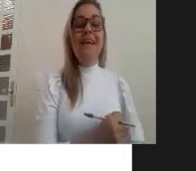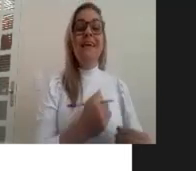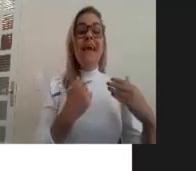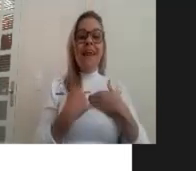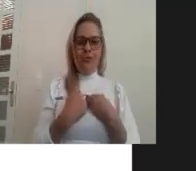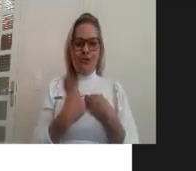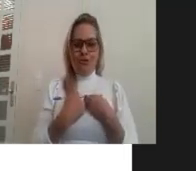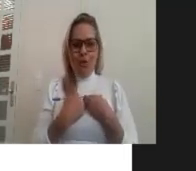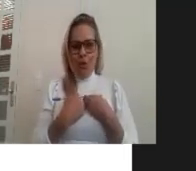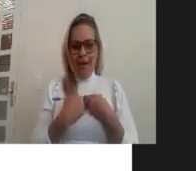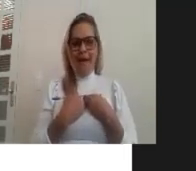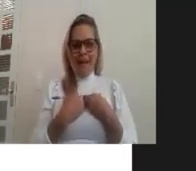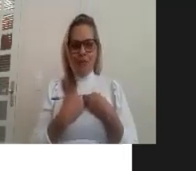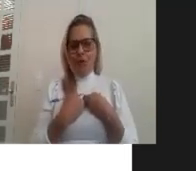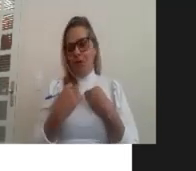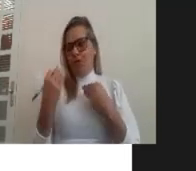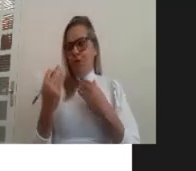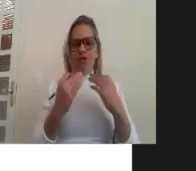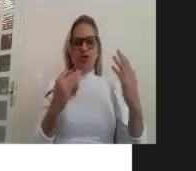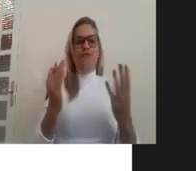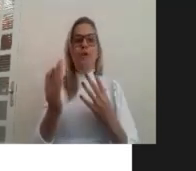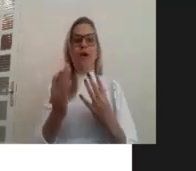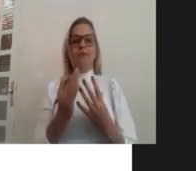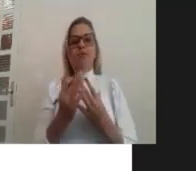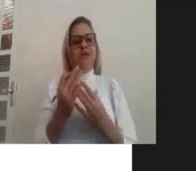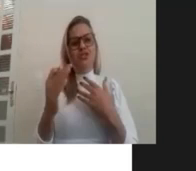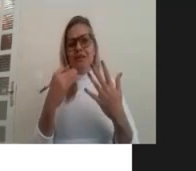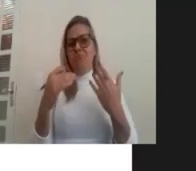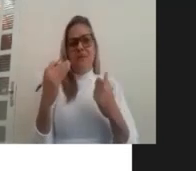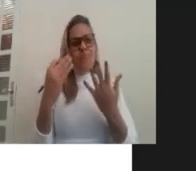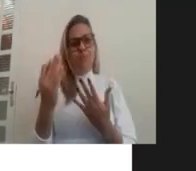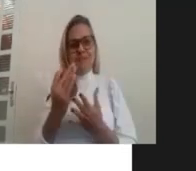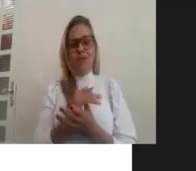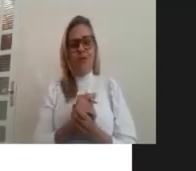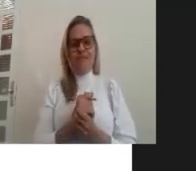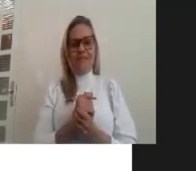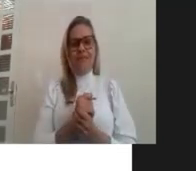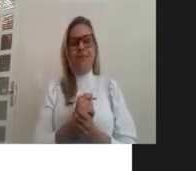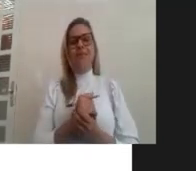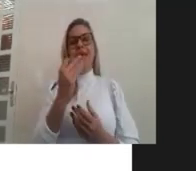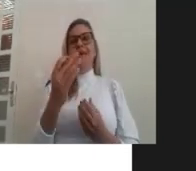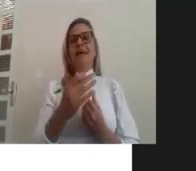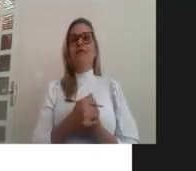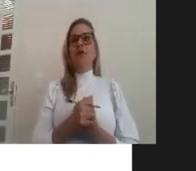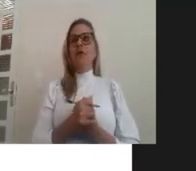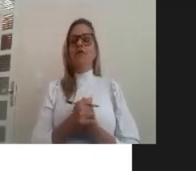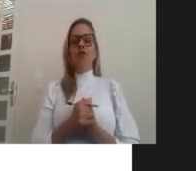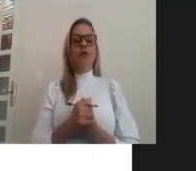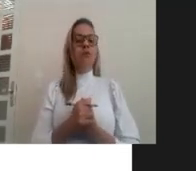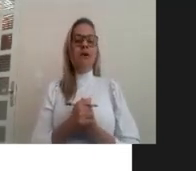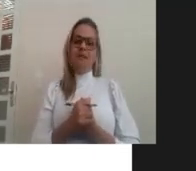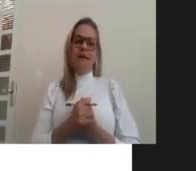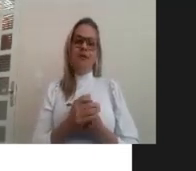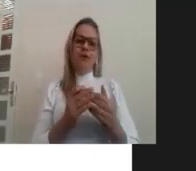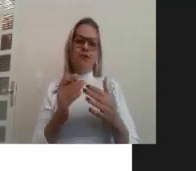frente dele, e ela nos falou, não foi a gente que viu a reação, porque a gente até não percebeu que saiu conversando, e ela falou,